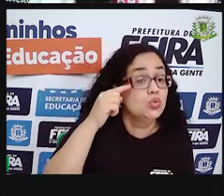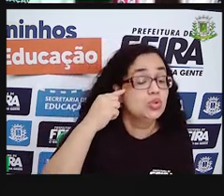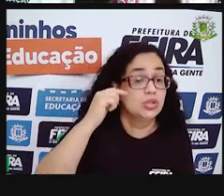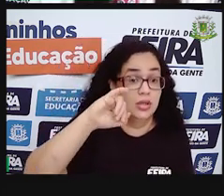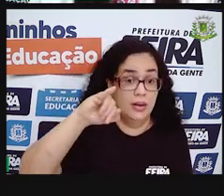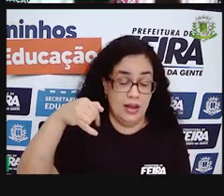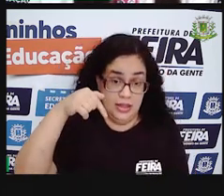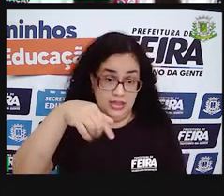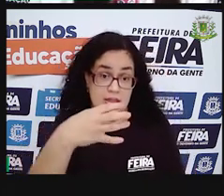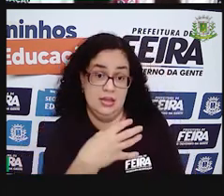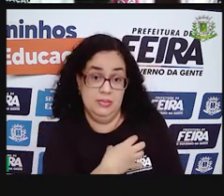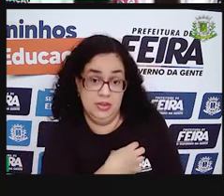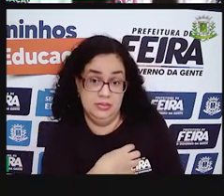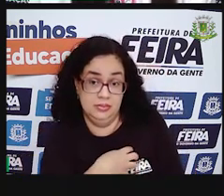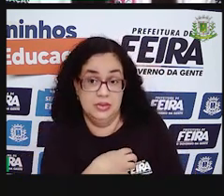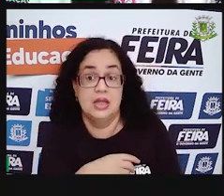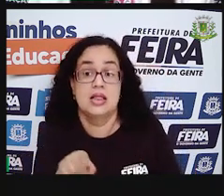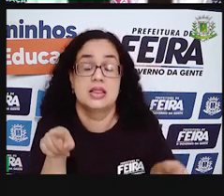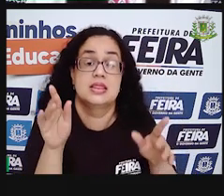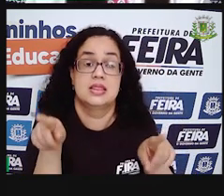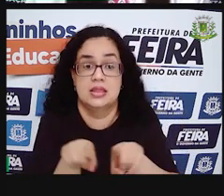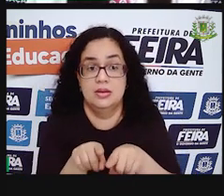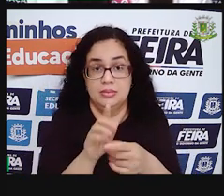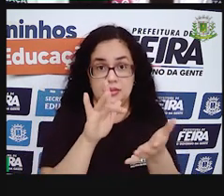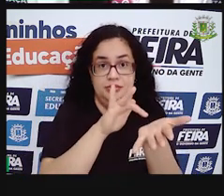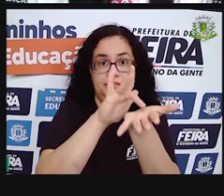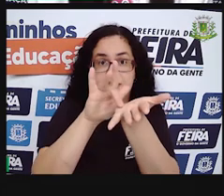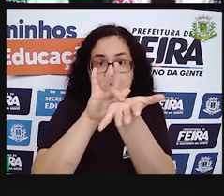destaque na Bahia, nós temos também